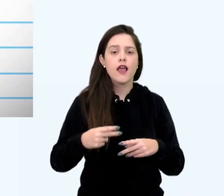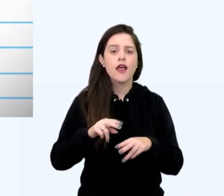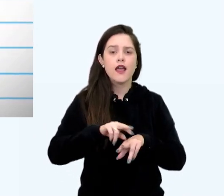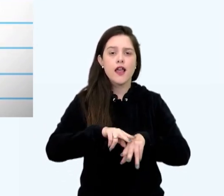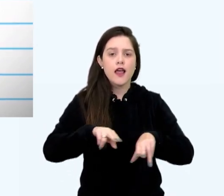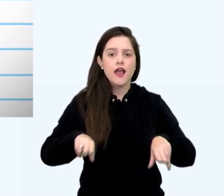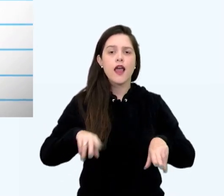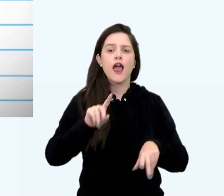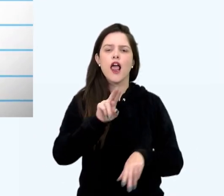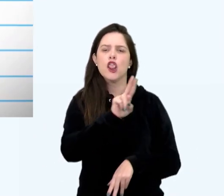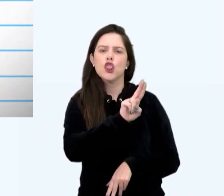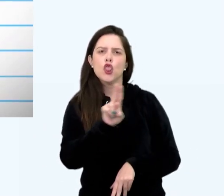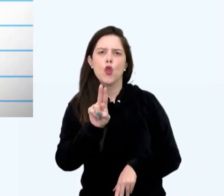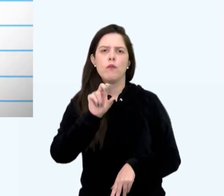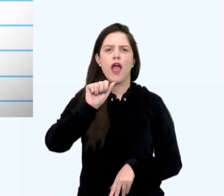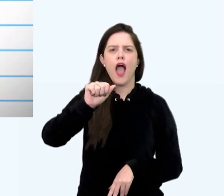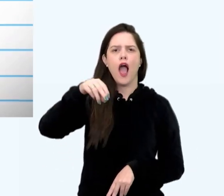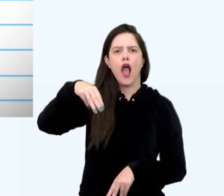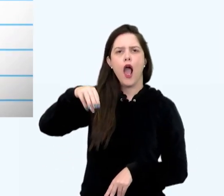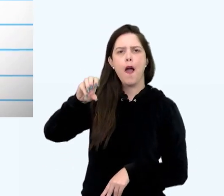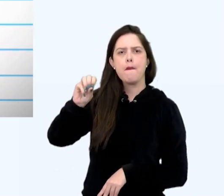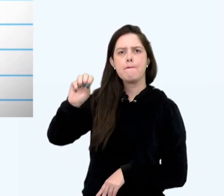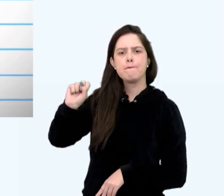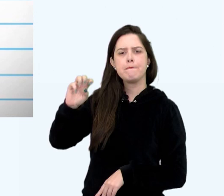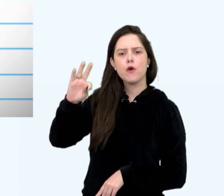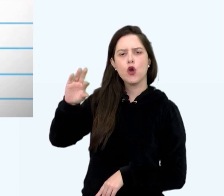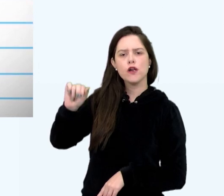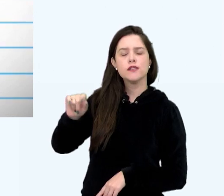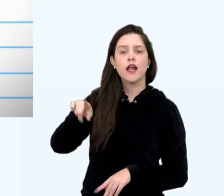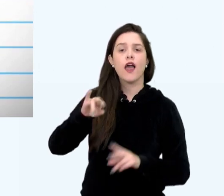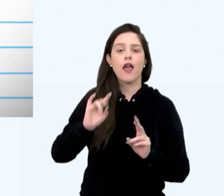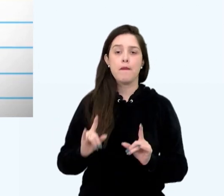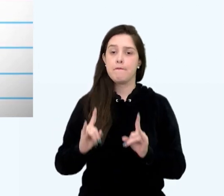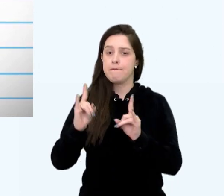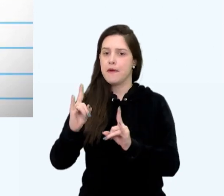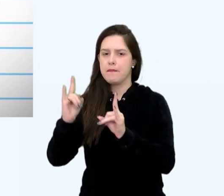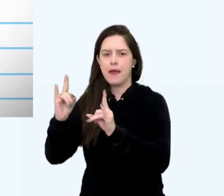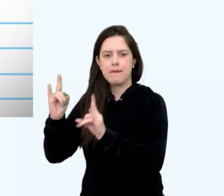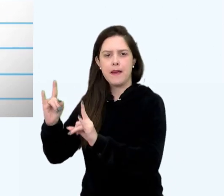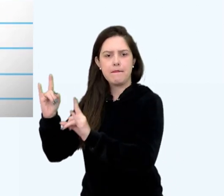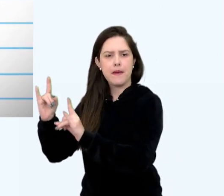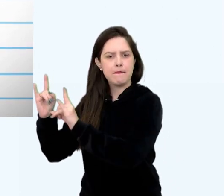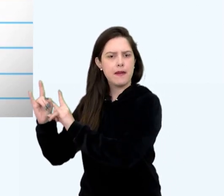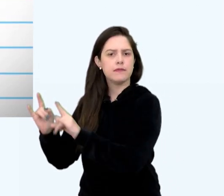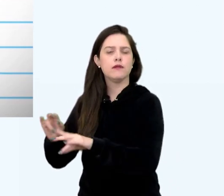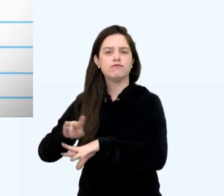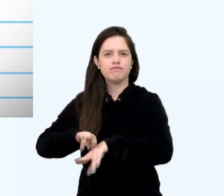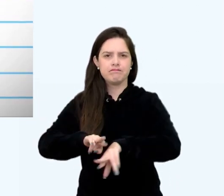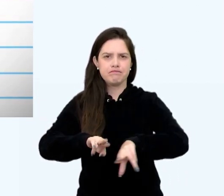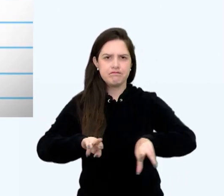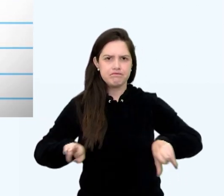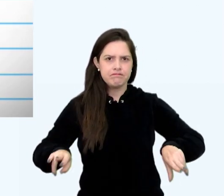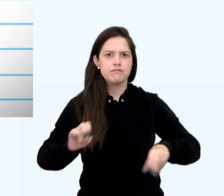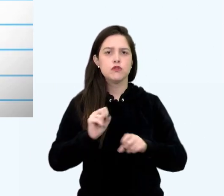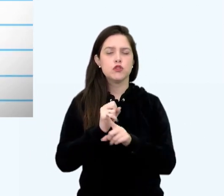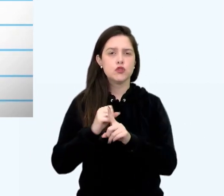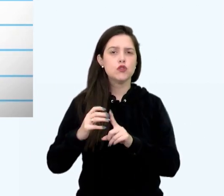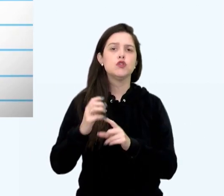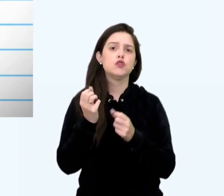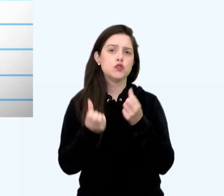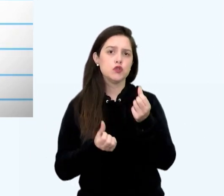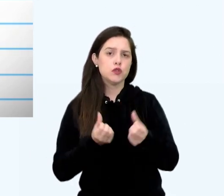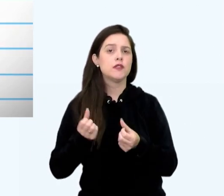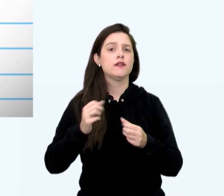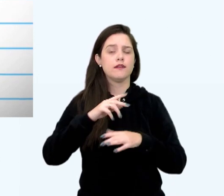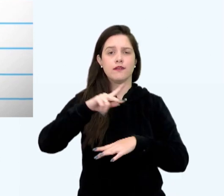domicílios é chamada de amostra e é selecionada por critérios estatísticos para refletir a realidade socioeconômica